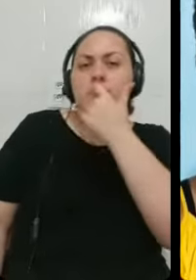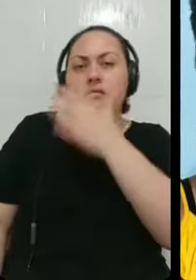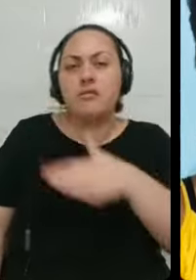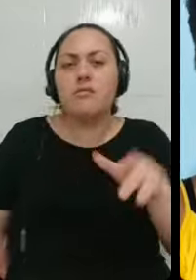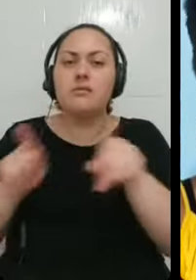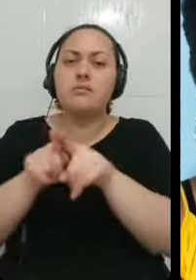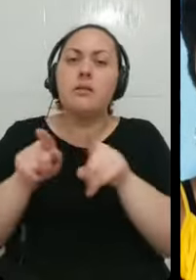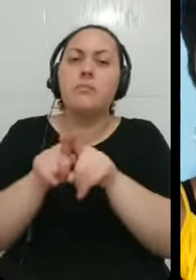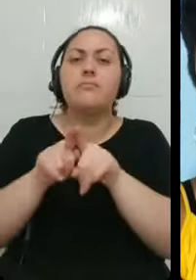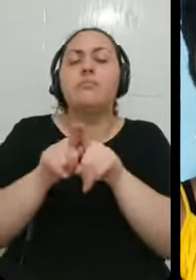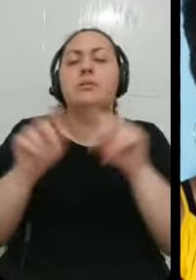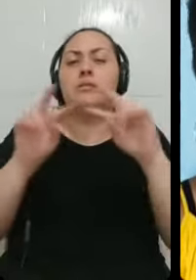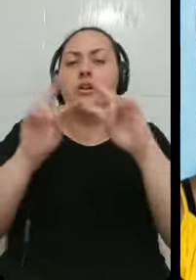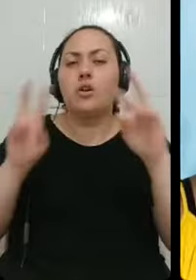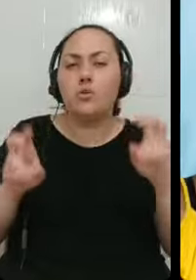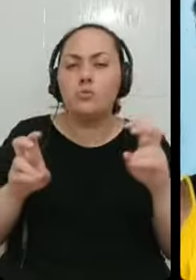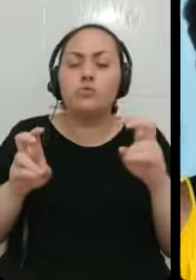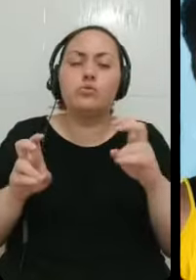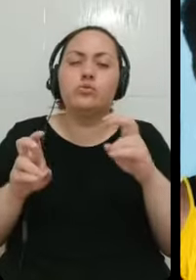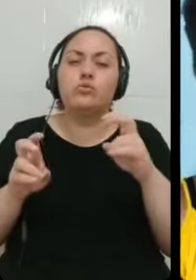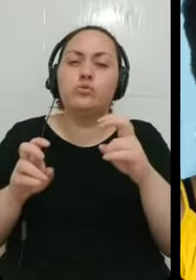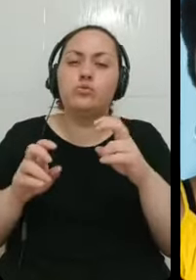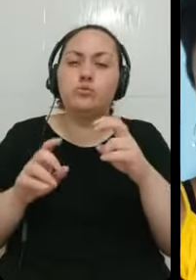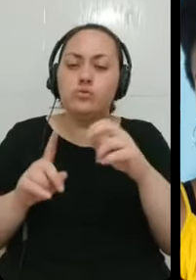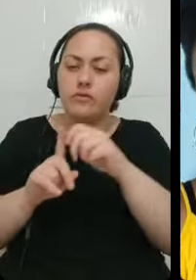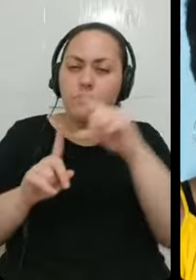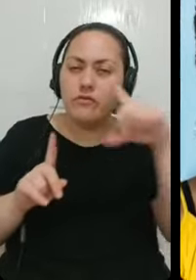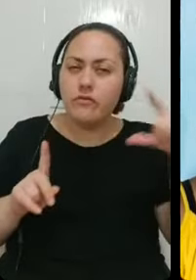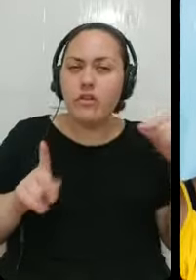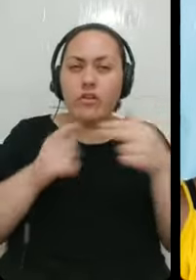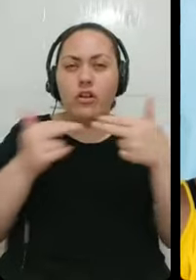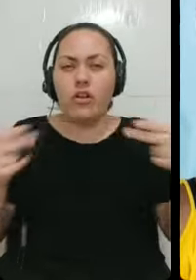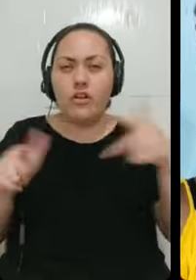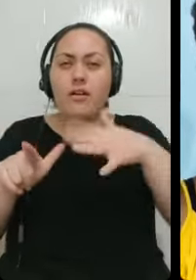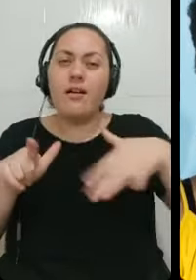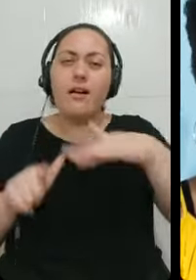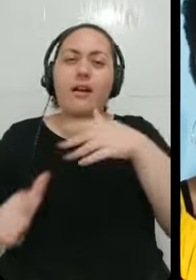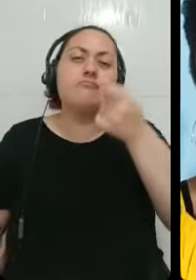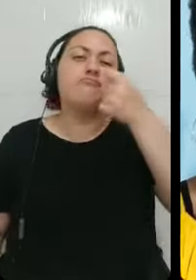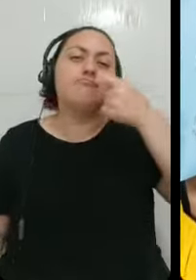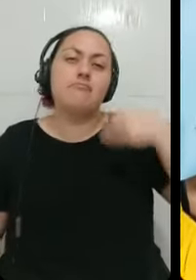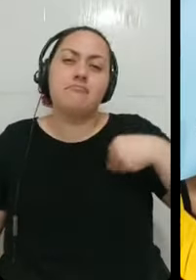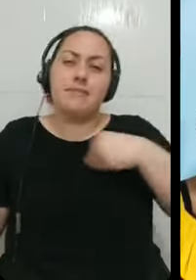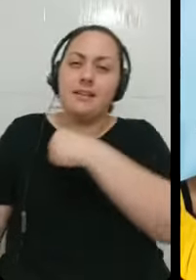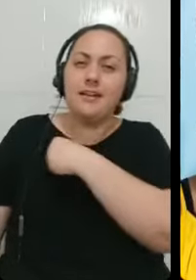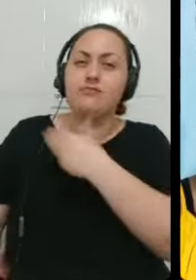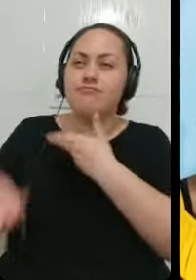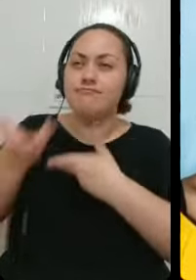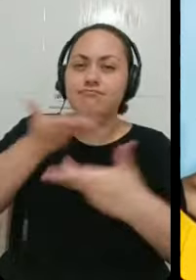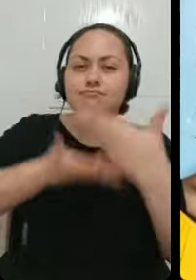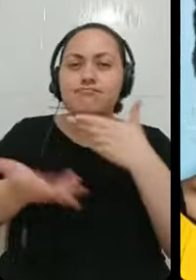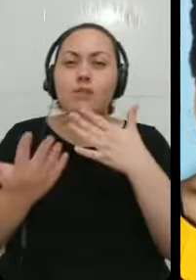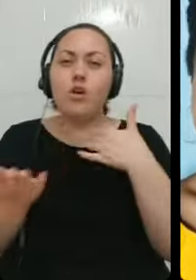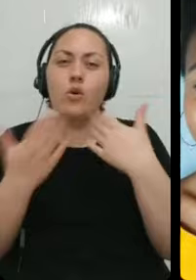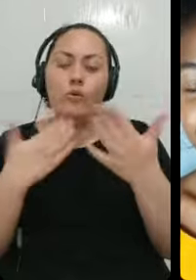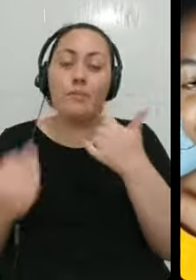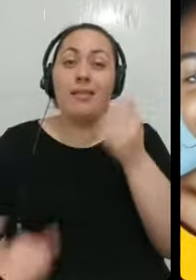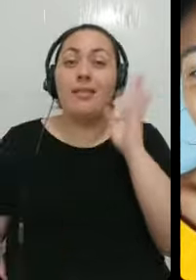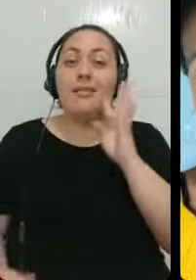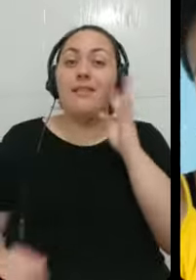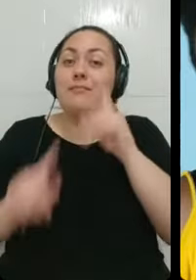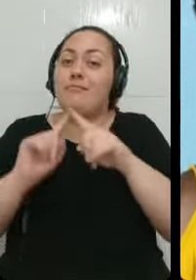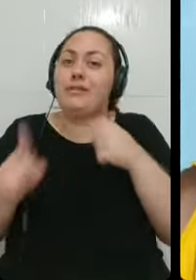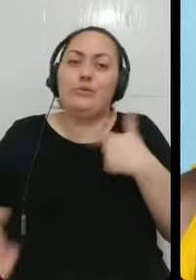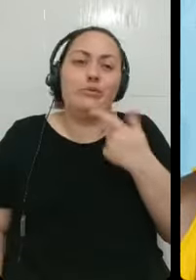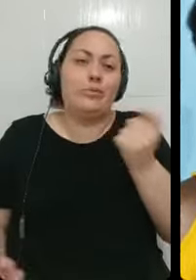também, a respeito das plantas medicinais, para ir interagindo com outras pessoas, tirando dúvidas. Então era bem legal, mas eu não tive a oportunidade de